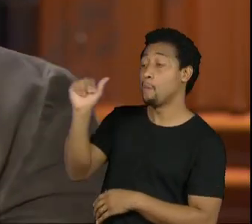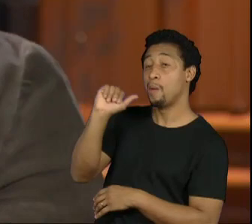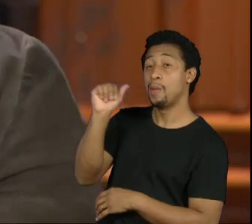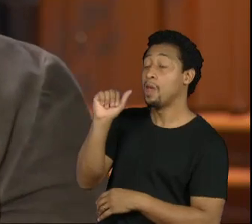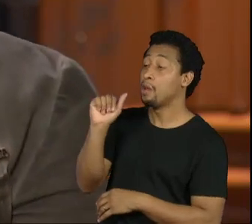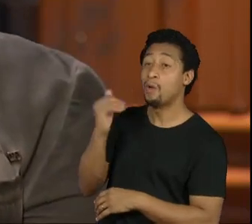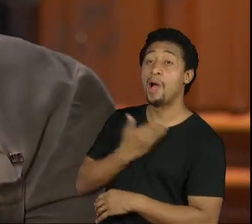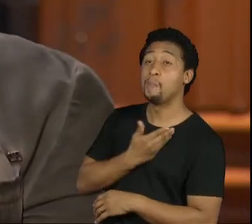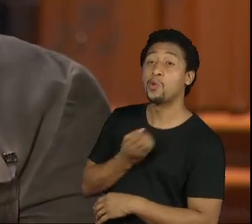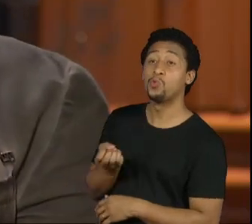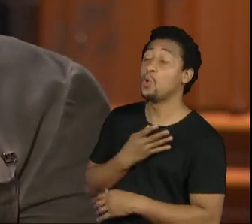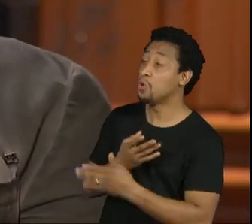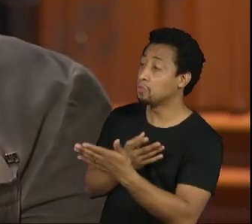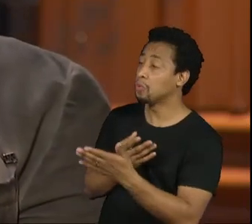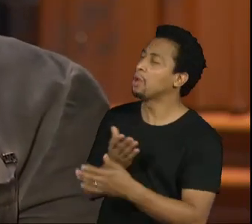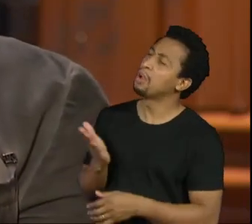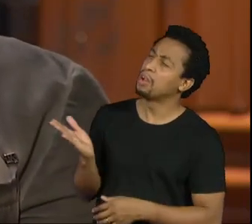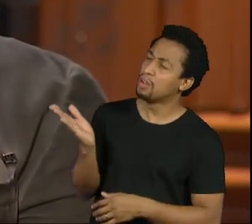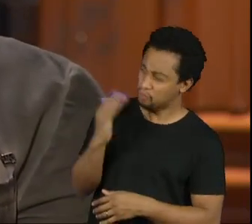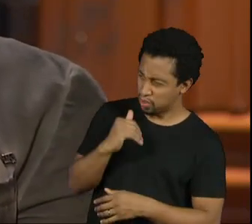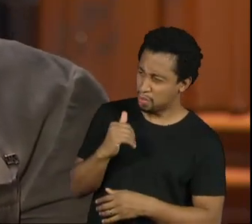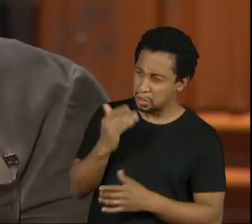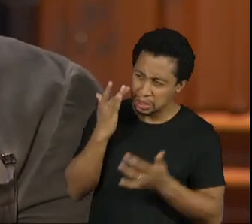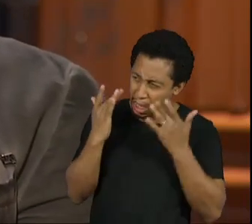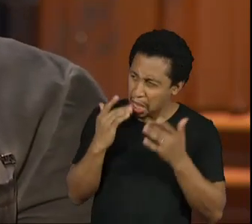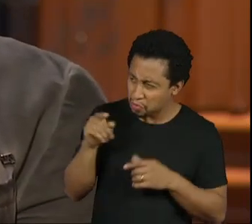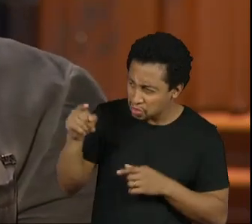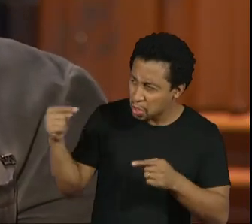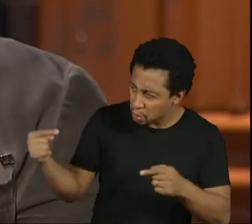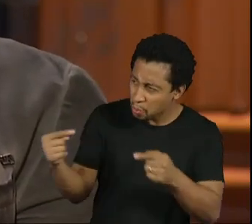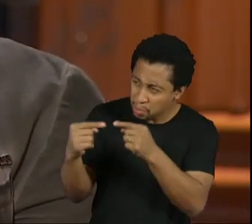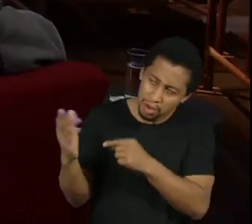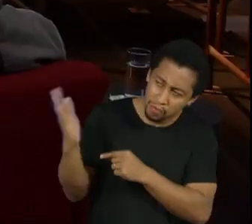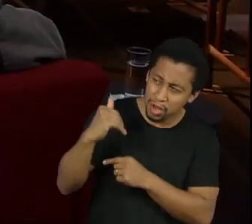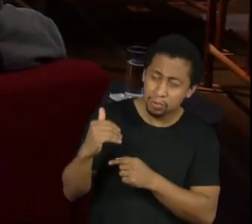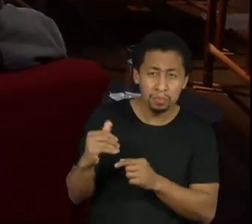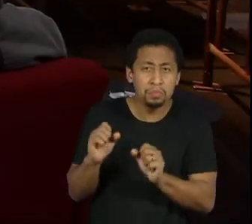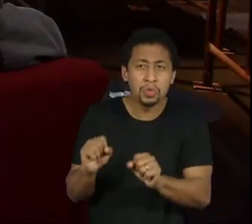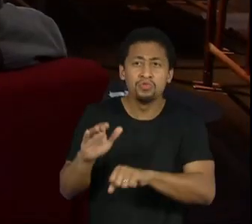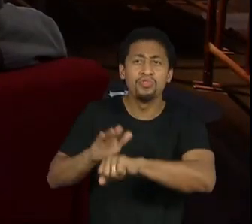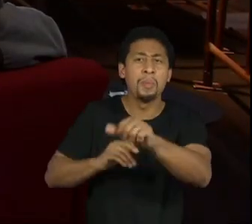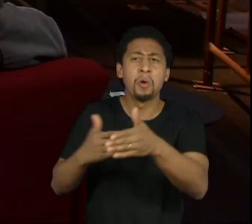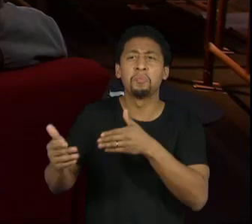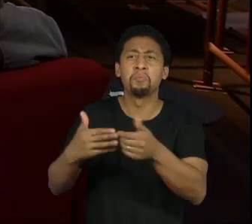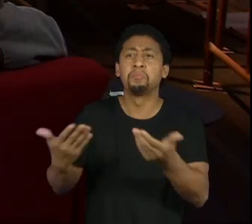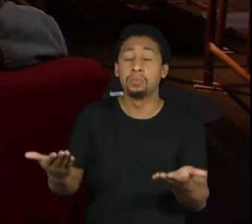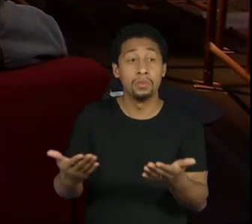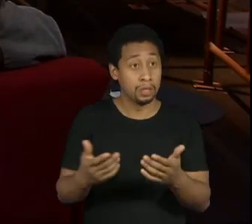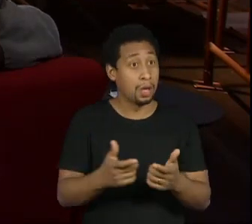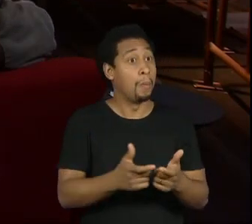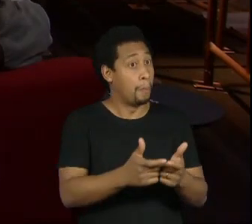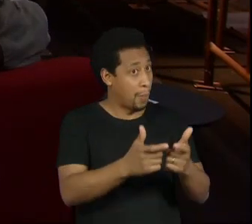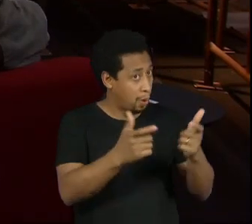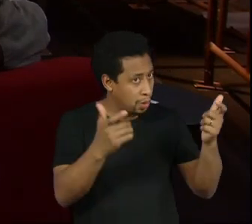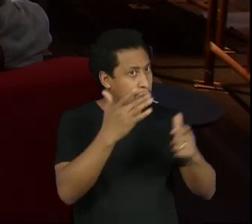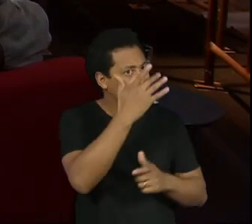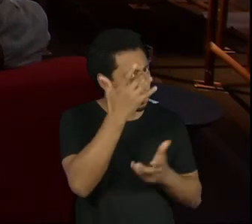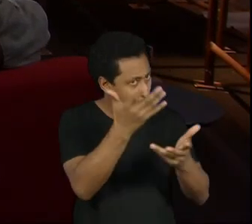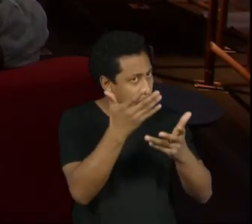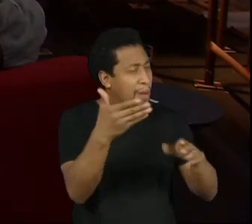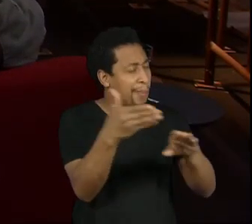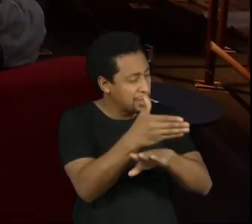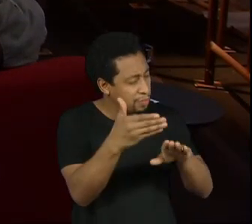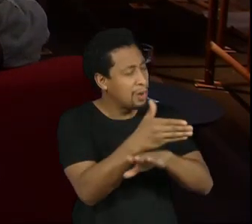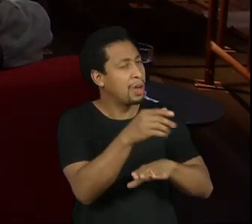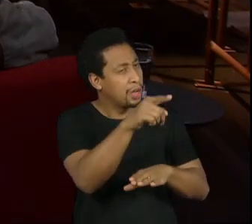mal você leva jeito para fazer vamos fazer uma peça Tem muita gente que quer fazer teatro com você né Mari